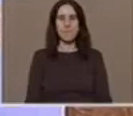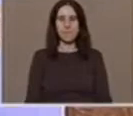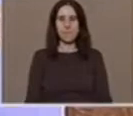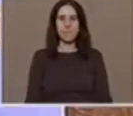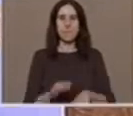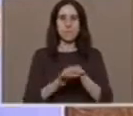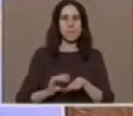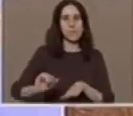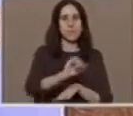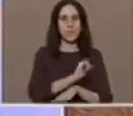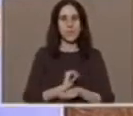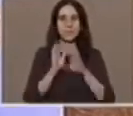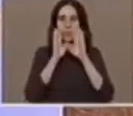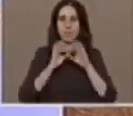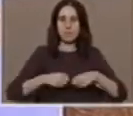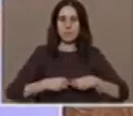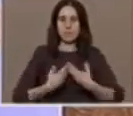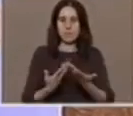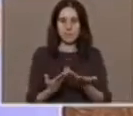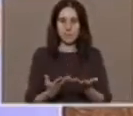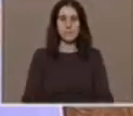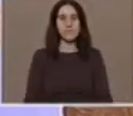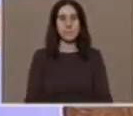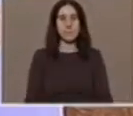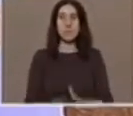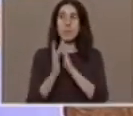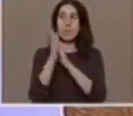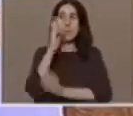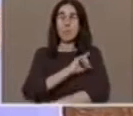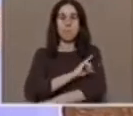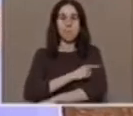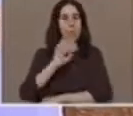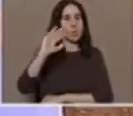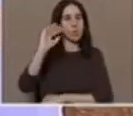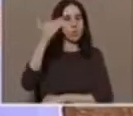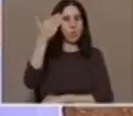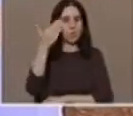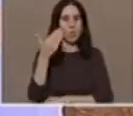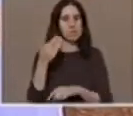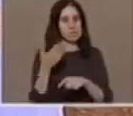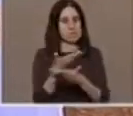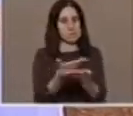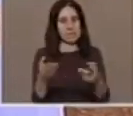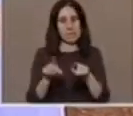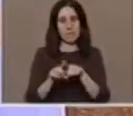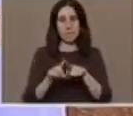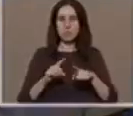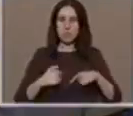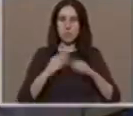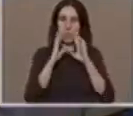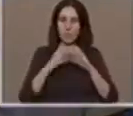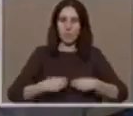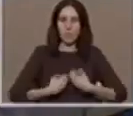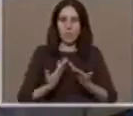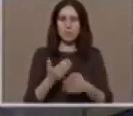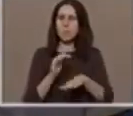Confessemos os nossos pecados. Confesso a Deus Todo-Poderoso e a vós, irmãos, que